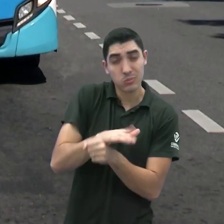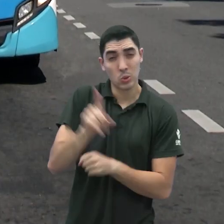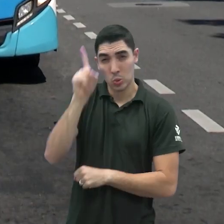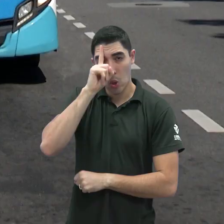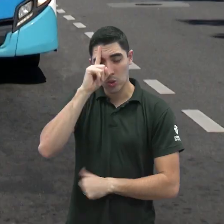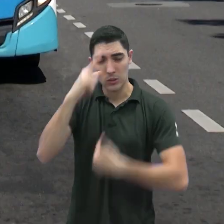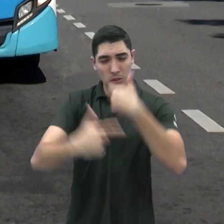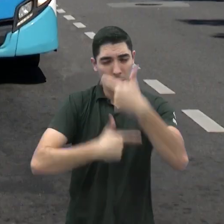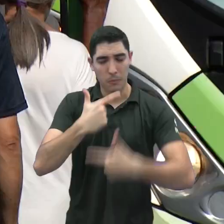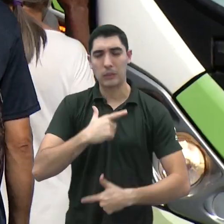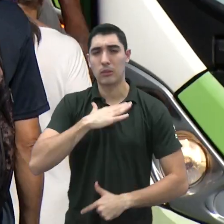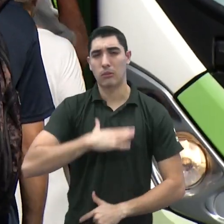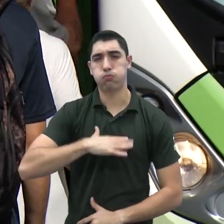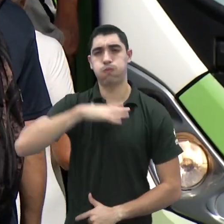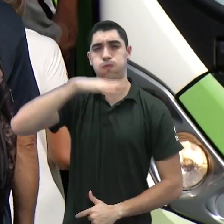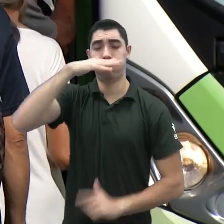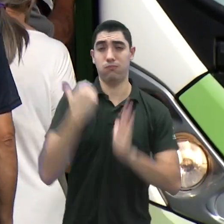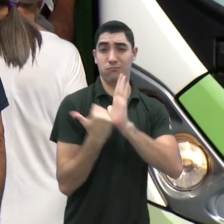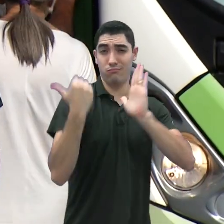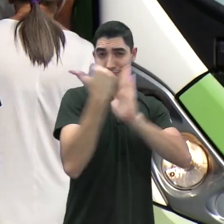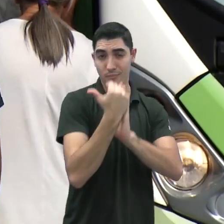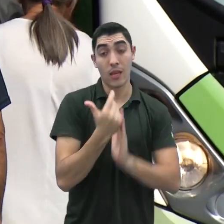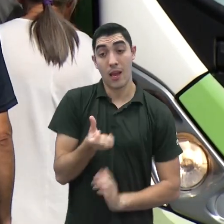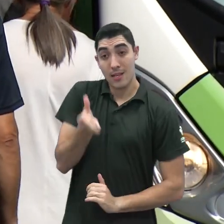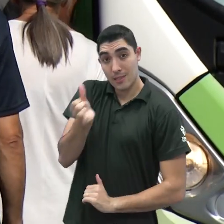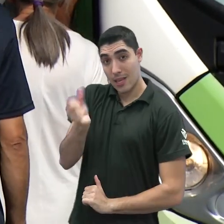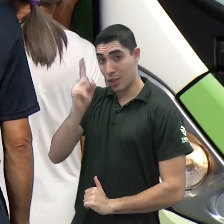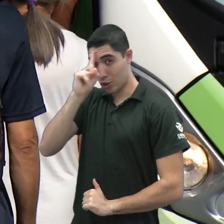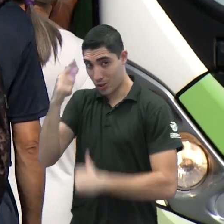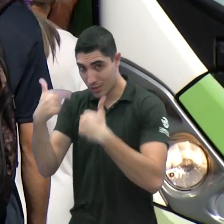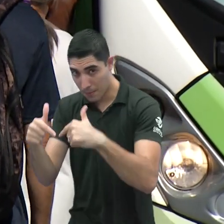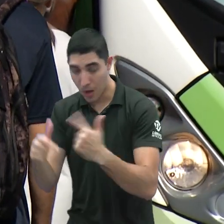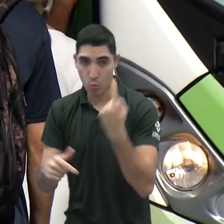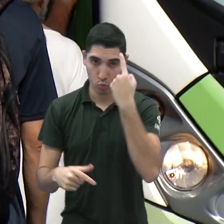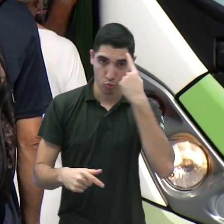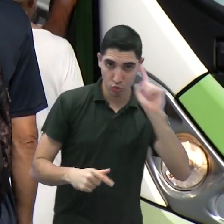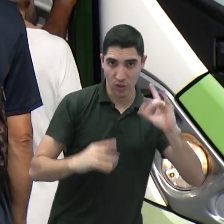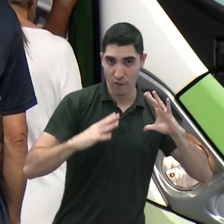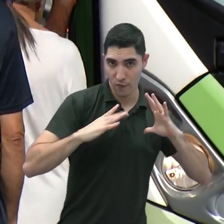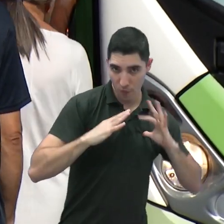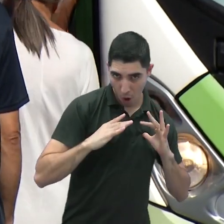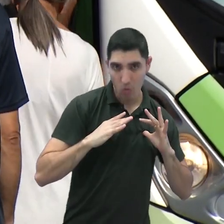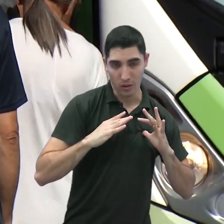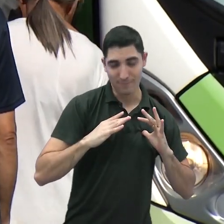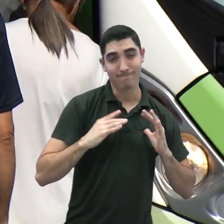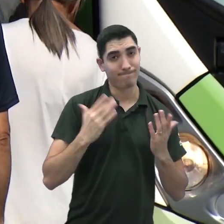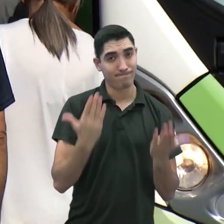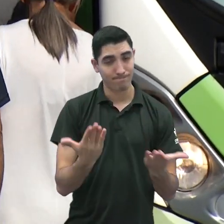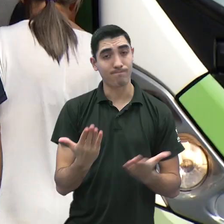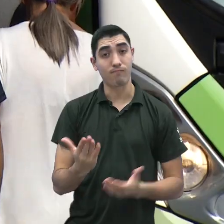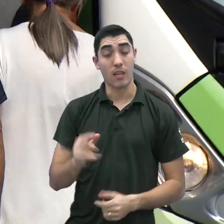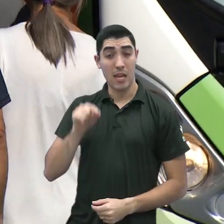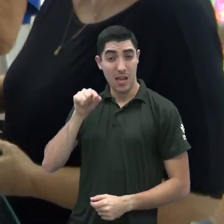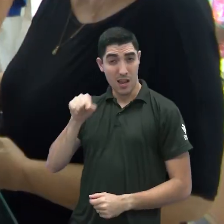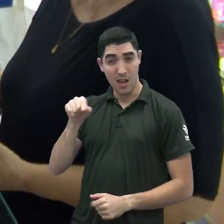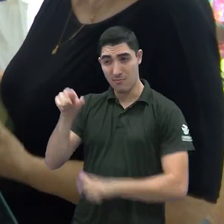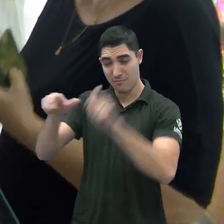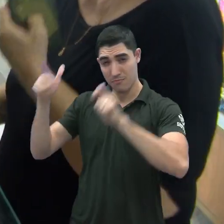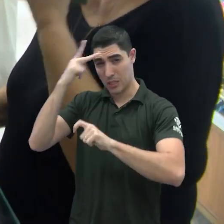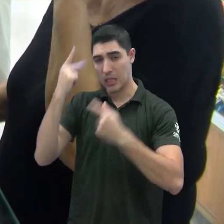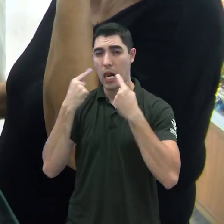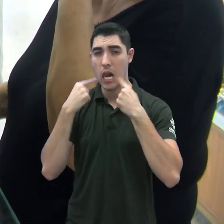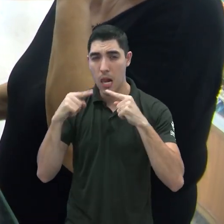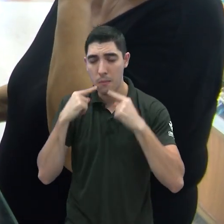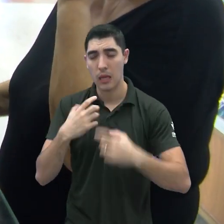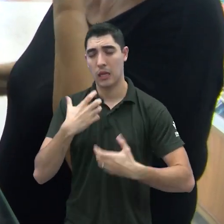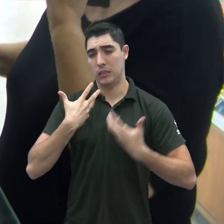uma rotina exaustiva. Para quem segue a chamada escala 6x1, 6 dias de trabalho para apenas 1 de descanso, o